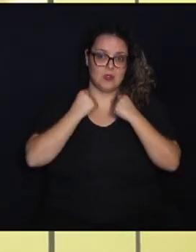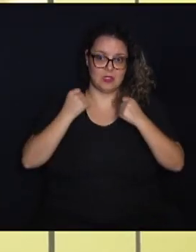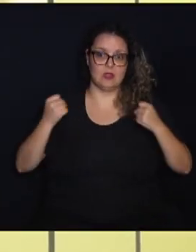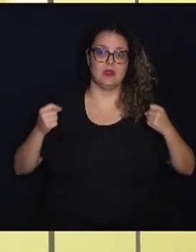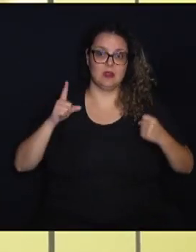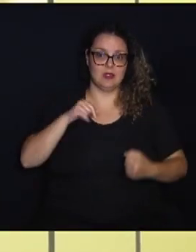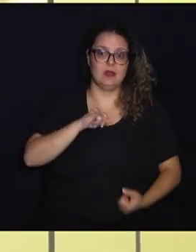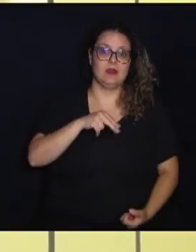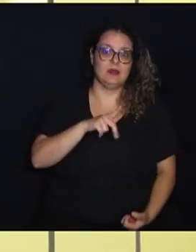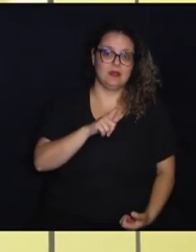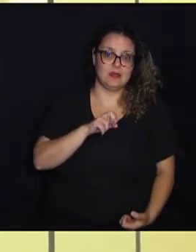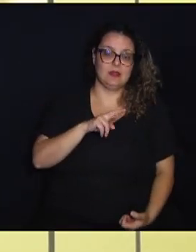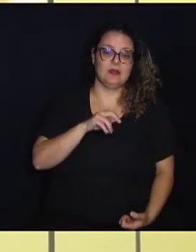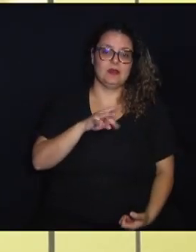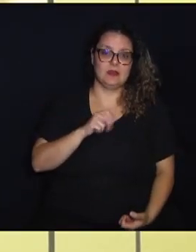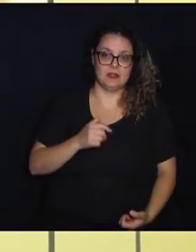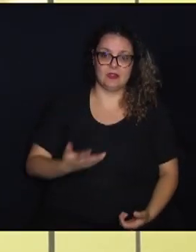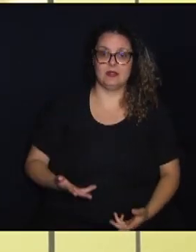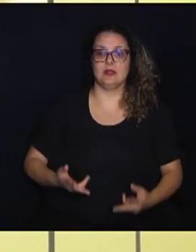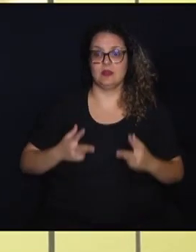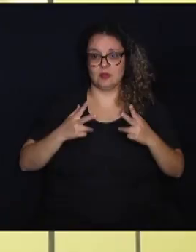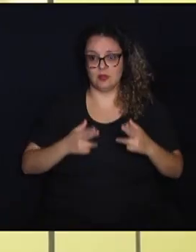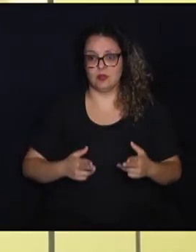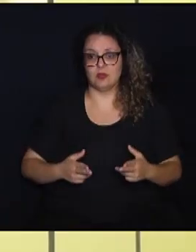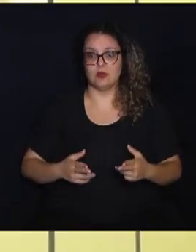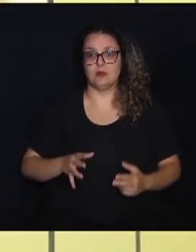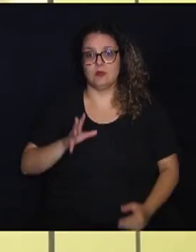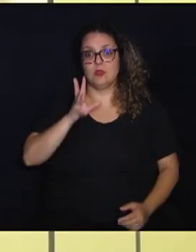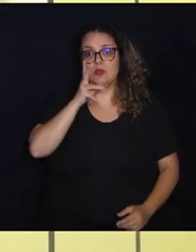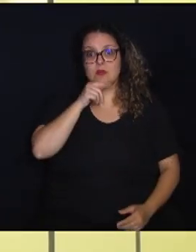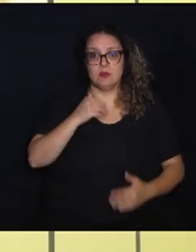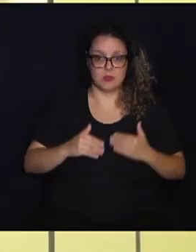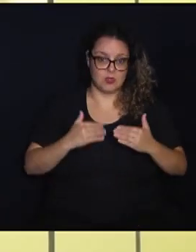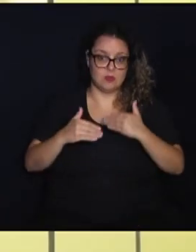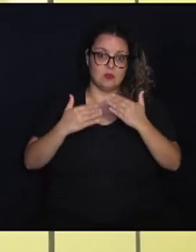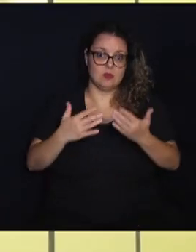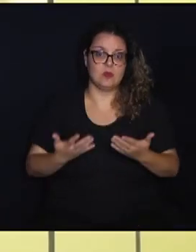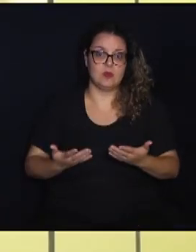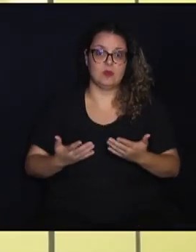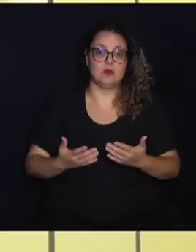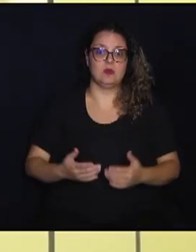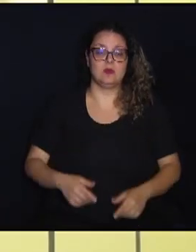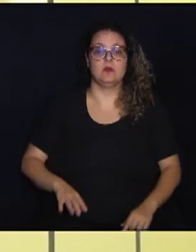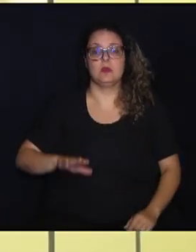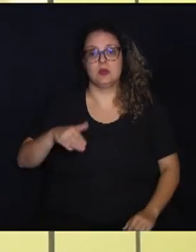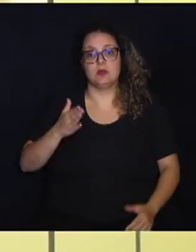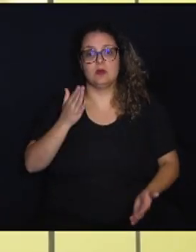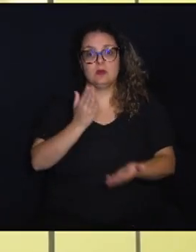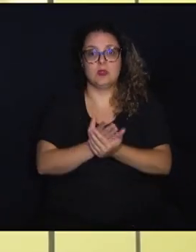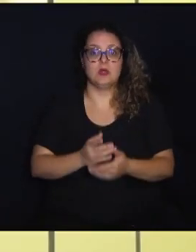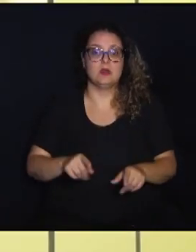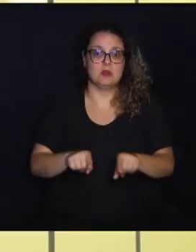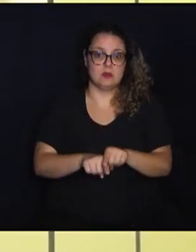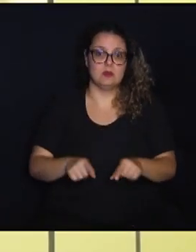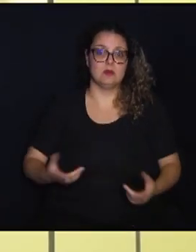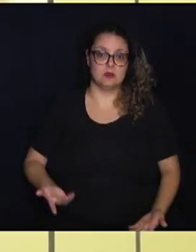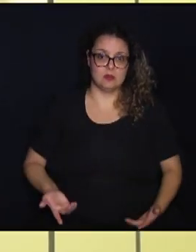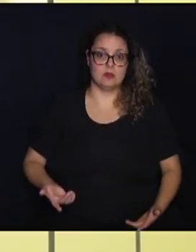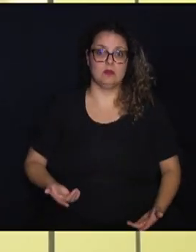ingrata. Do mesmo jeito que você demora para construir, mas quando você para também, você perde com